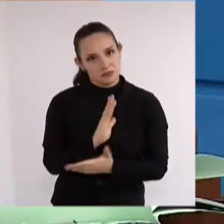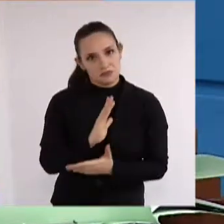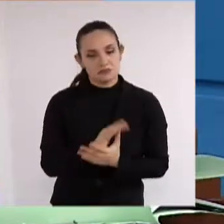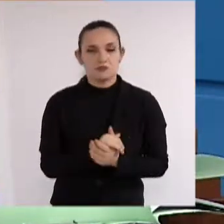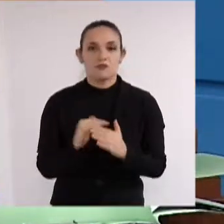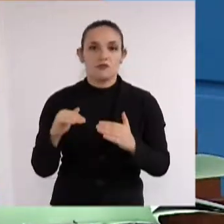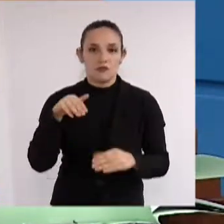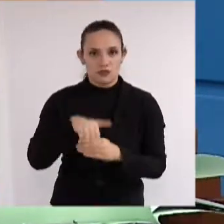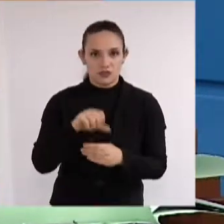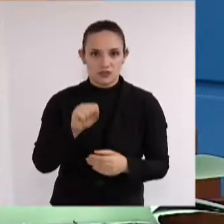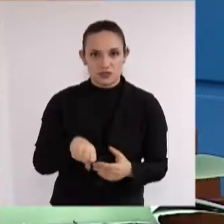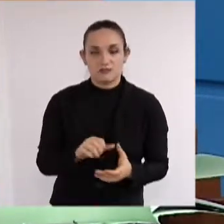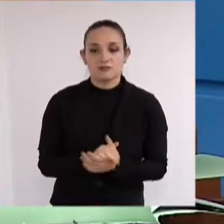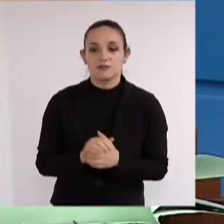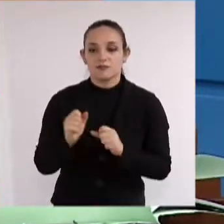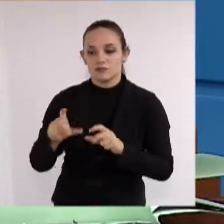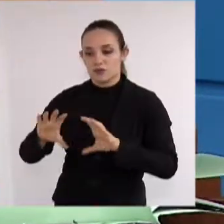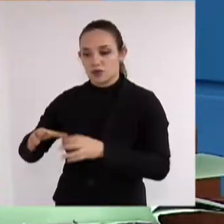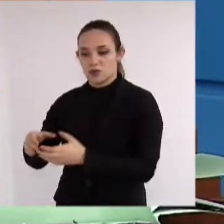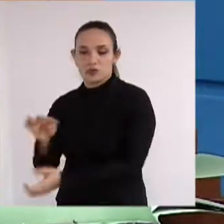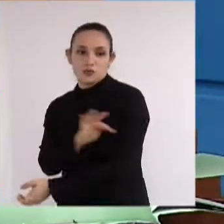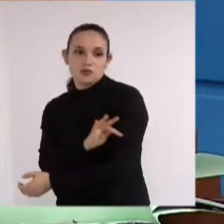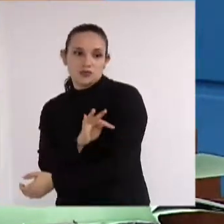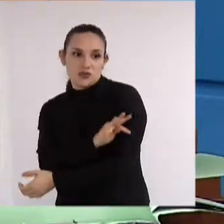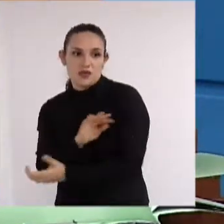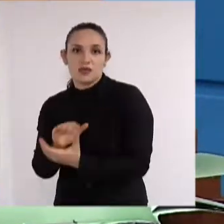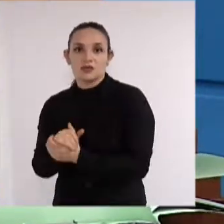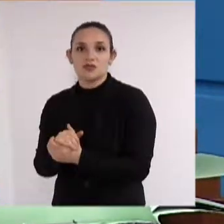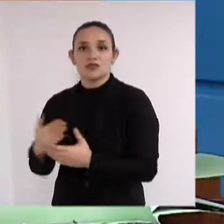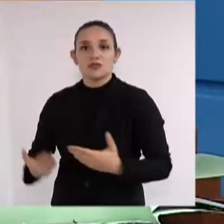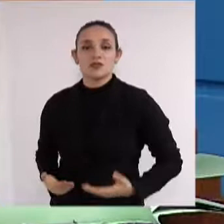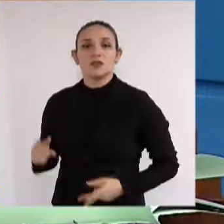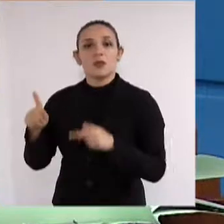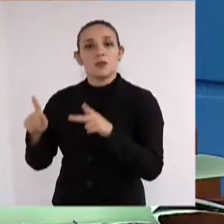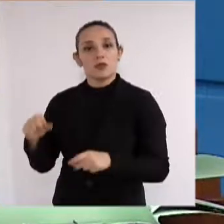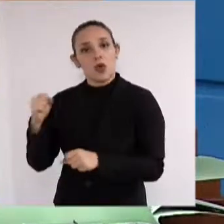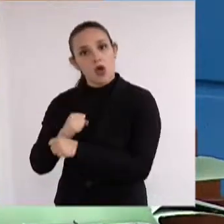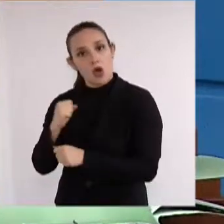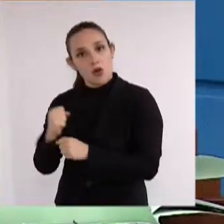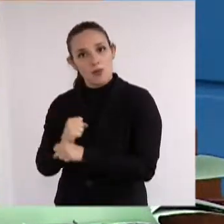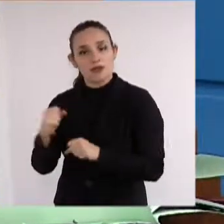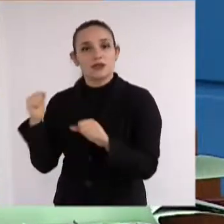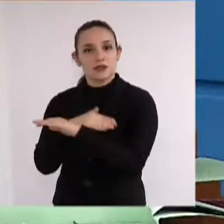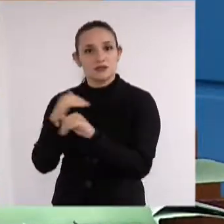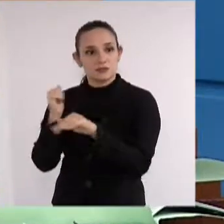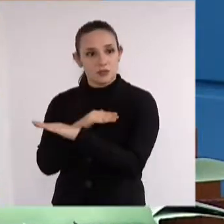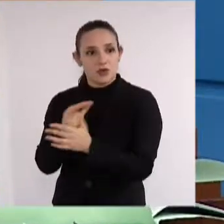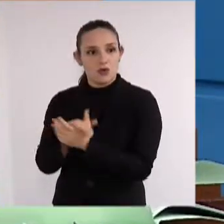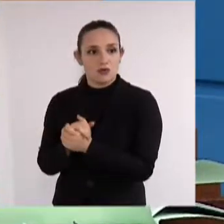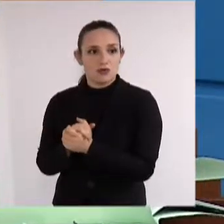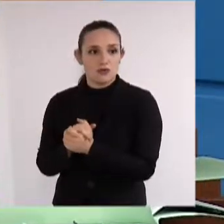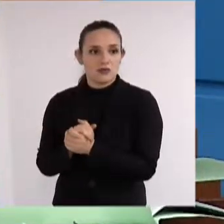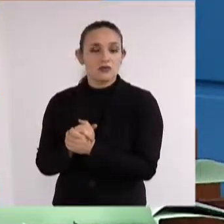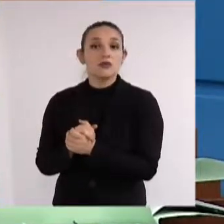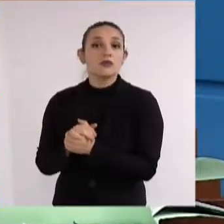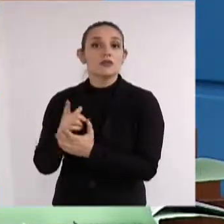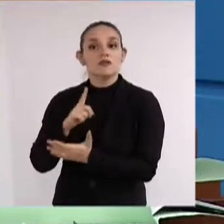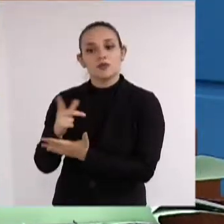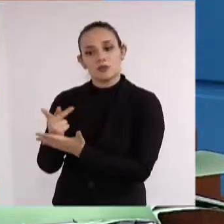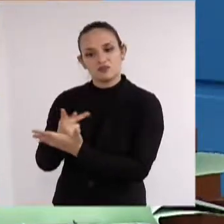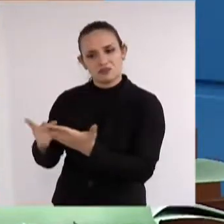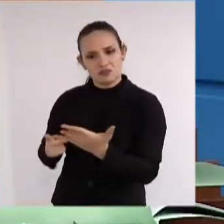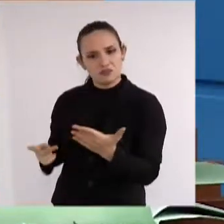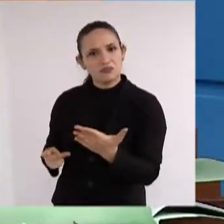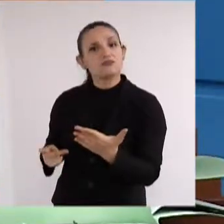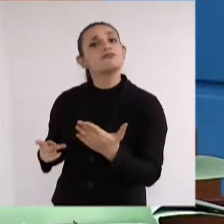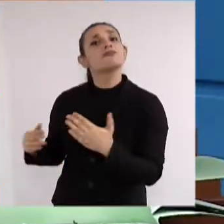Pela Comissão de Serviço Público, Obra e Transporte, Infraestrutura e Administração, o parecer dessa comissão também